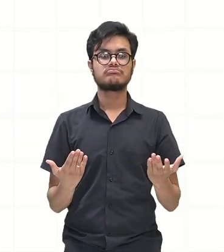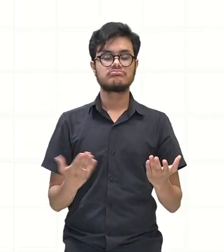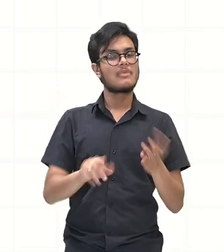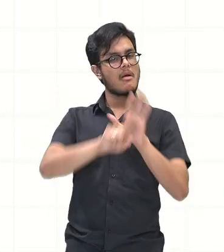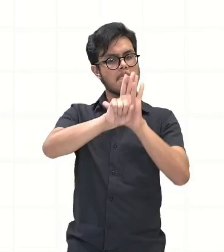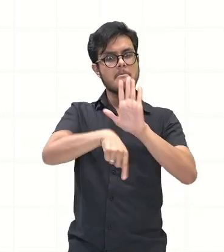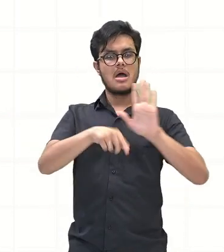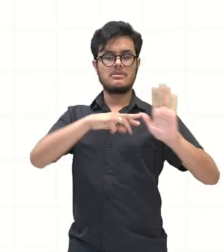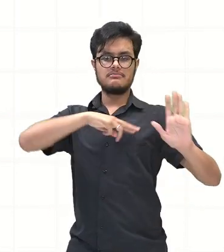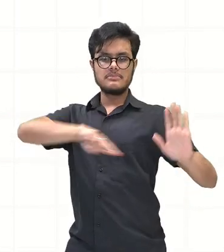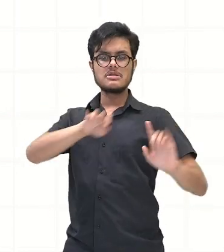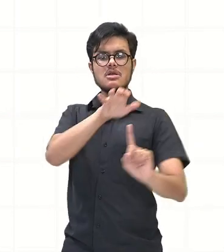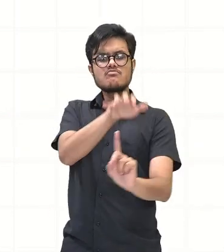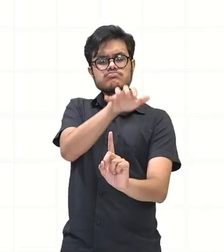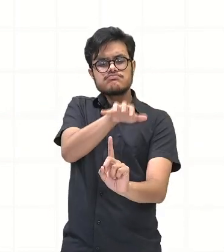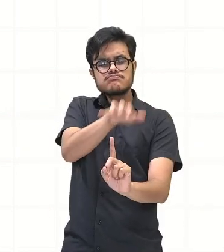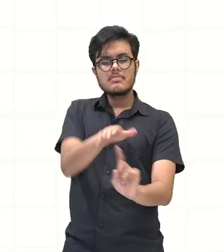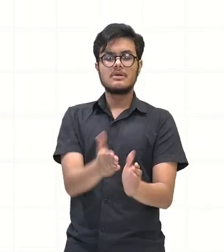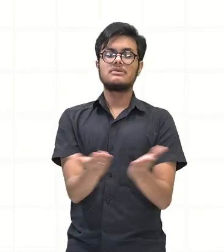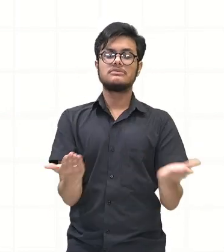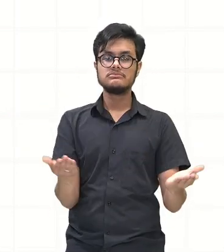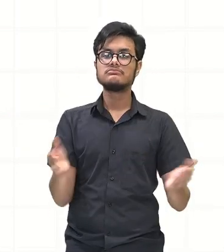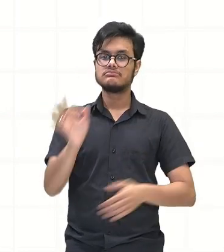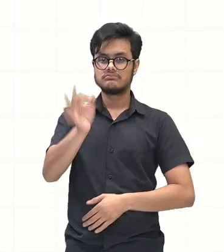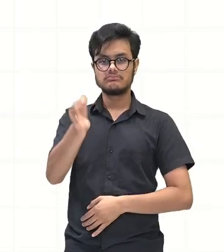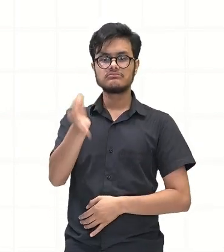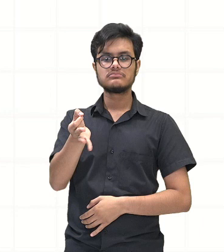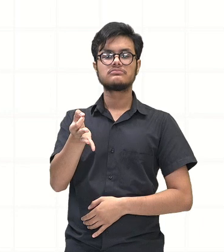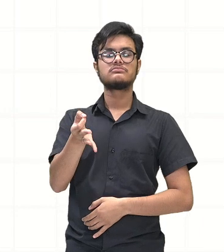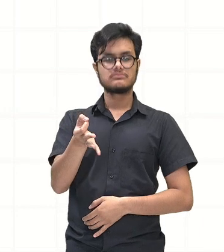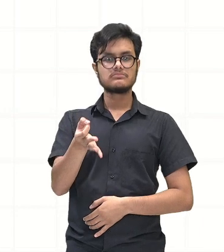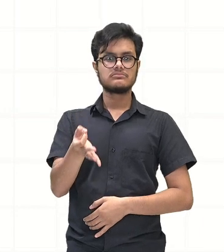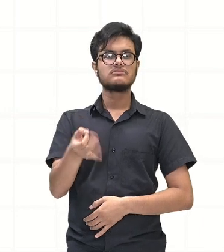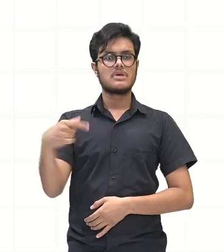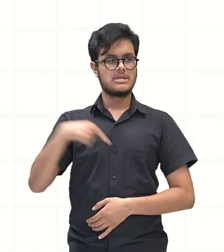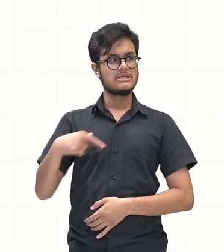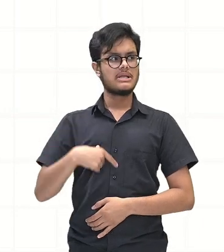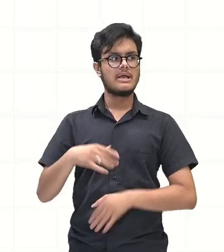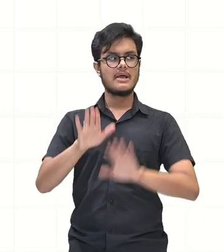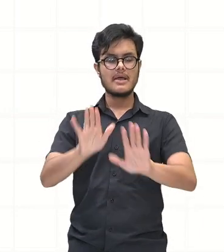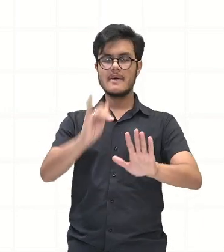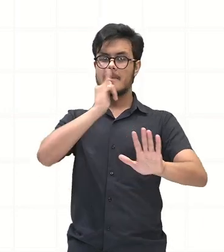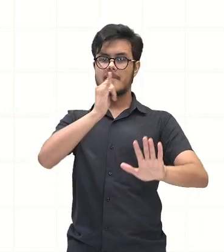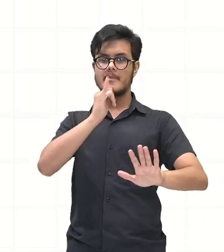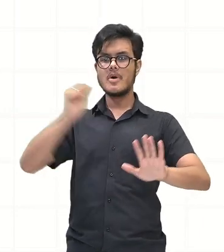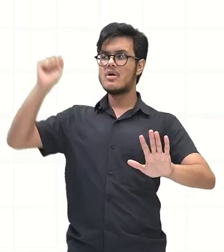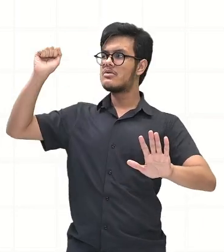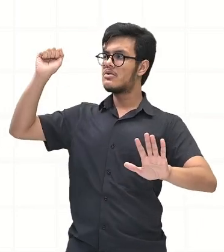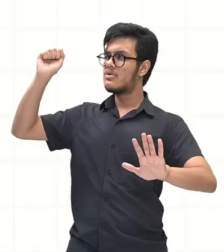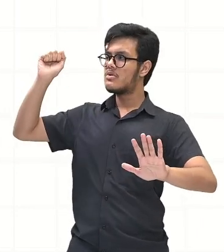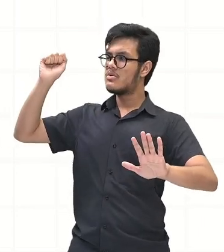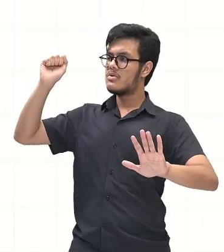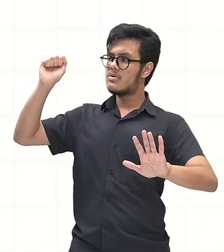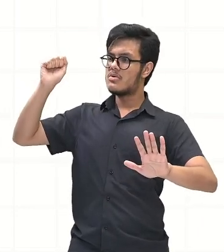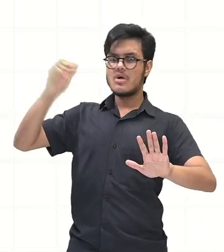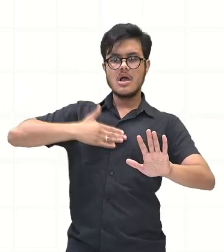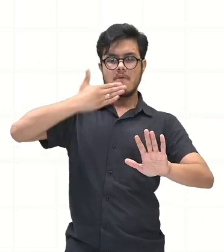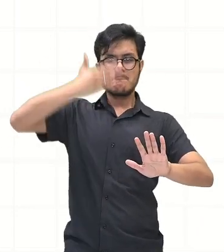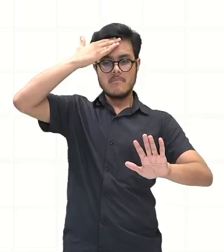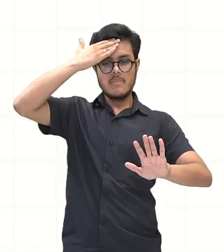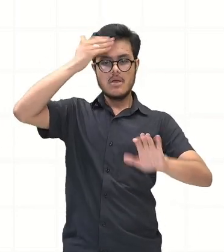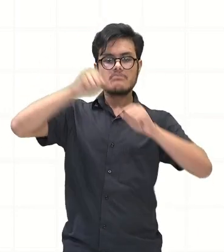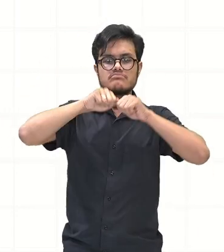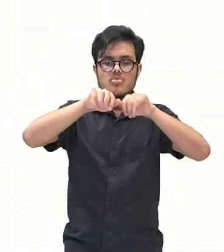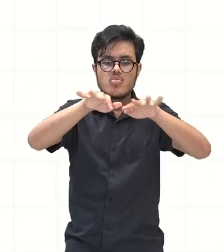Então, vamos observar que vai haver ali a difusão do islamismo. Muitos negros